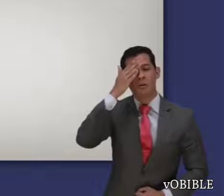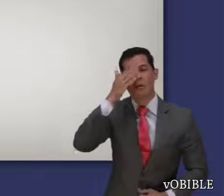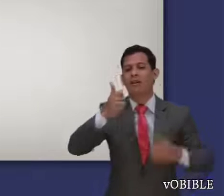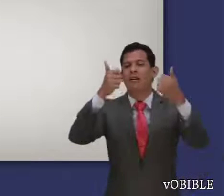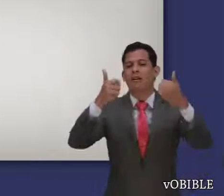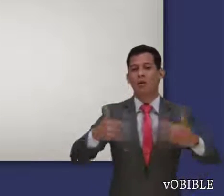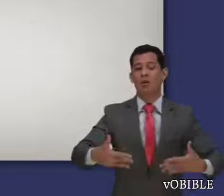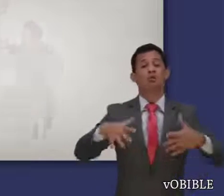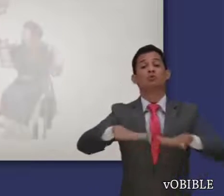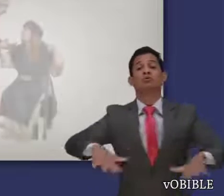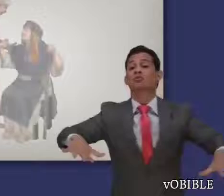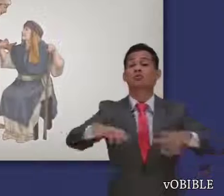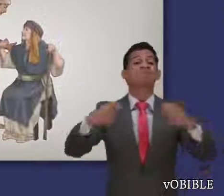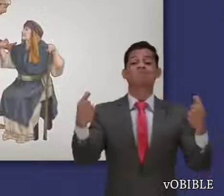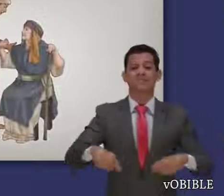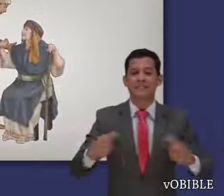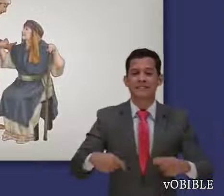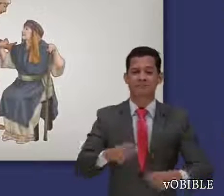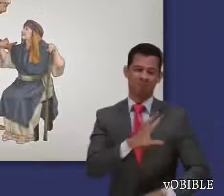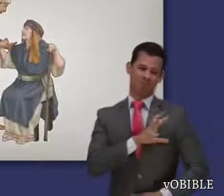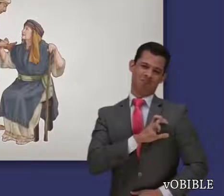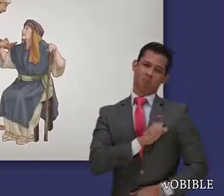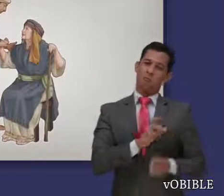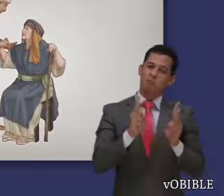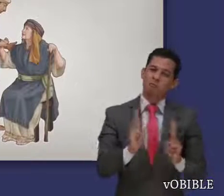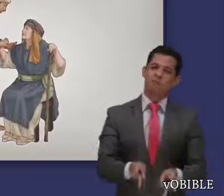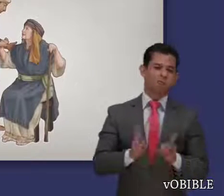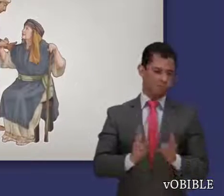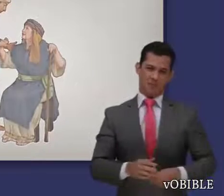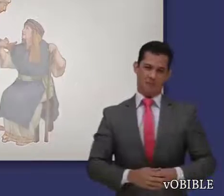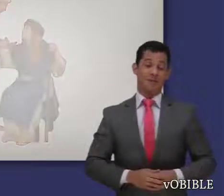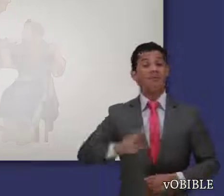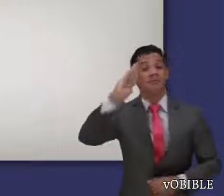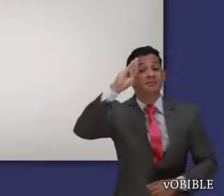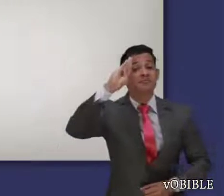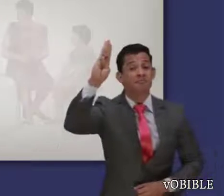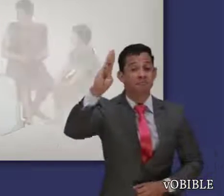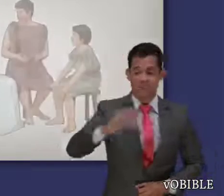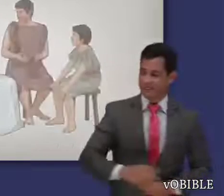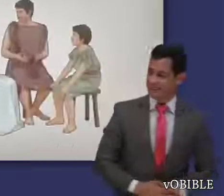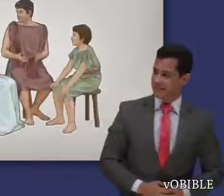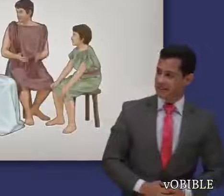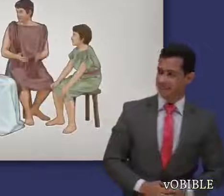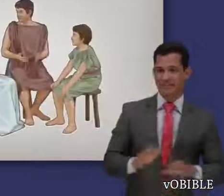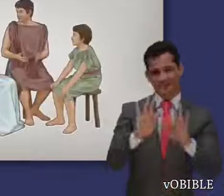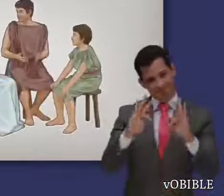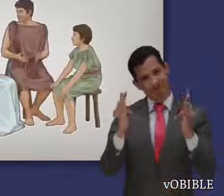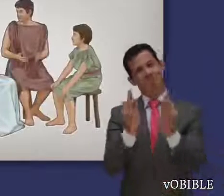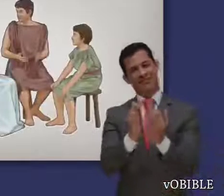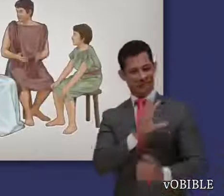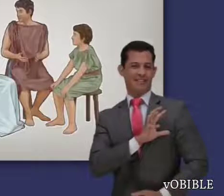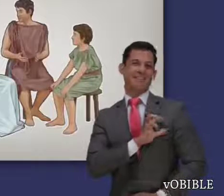Paulo incentiva os efésios a continuar andando em amor. Eles precisavam ter esse amor dentro da família.